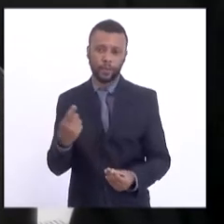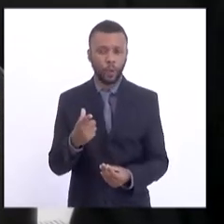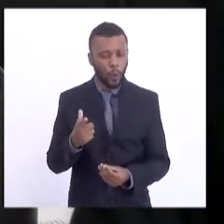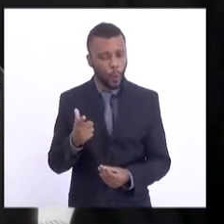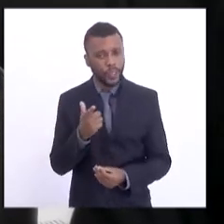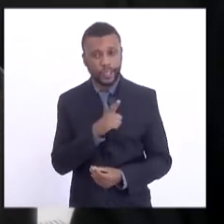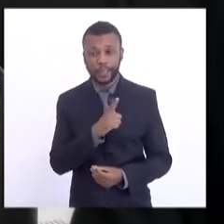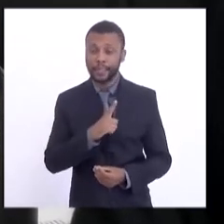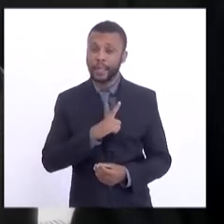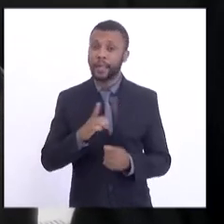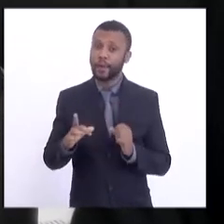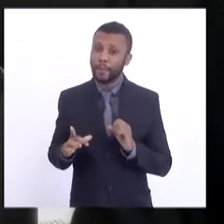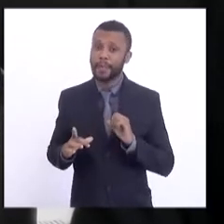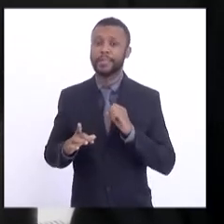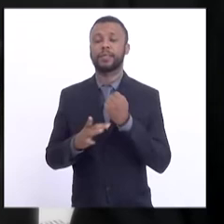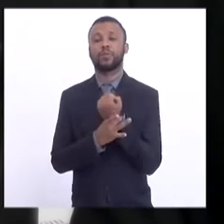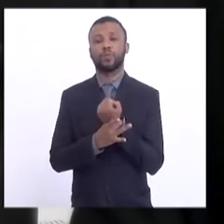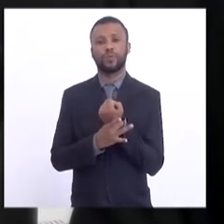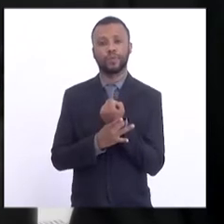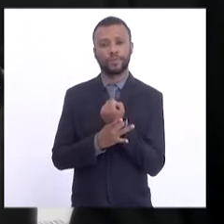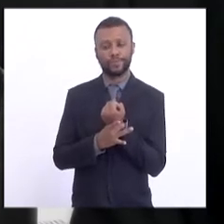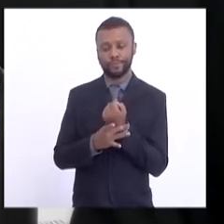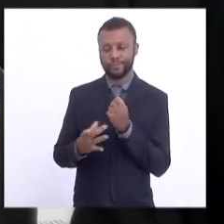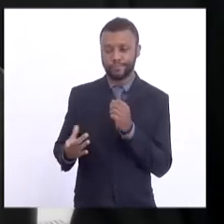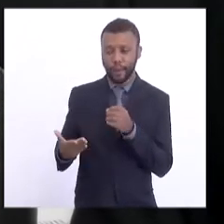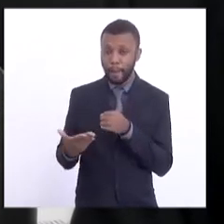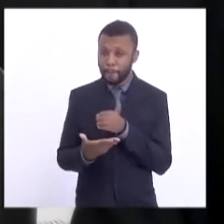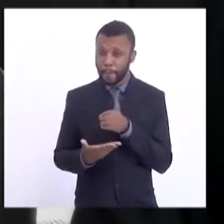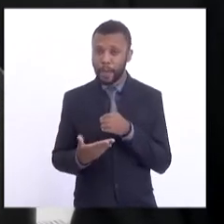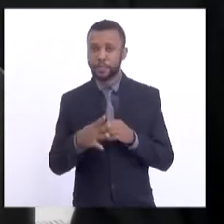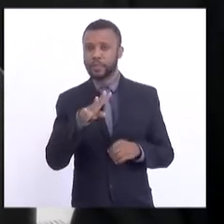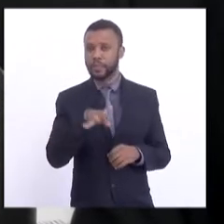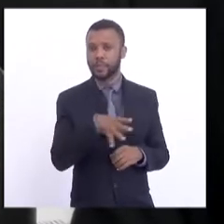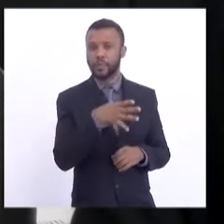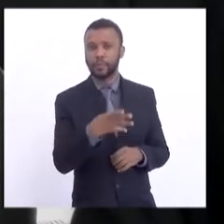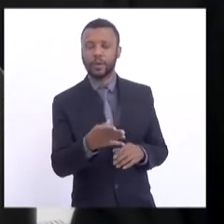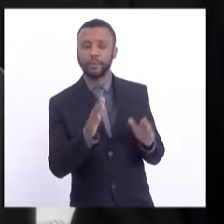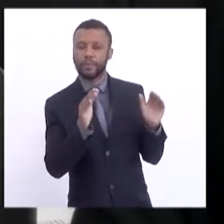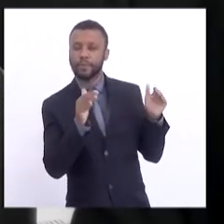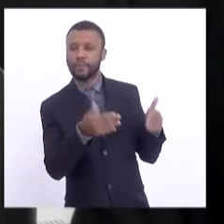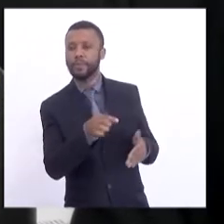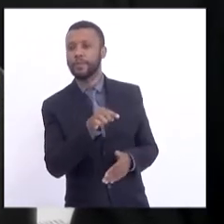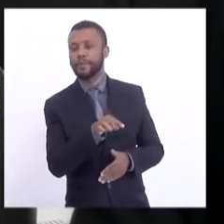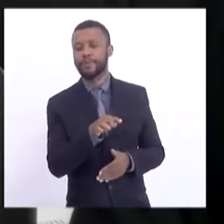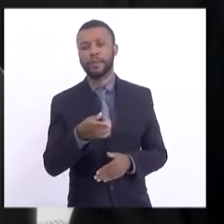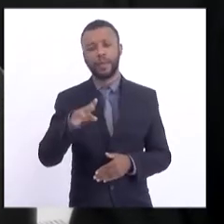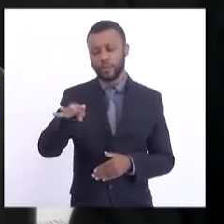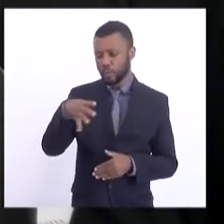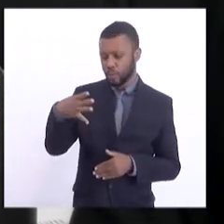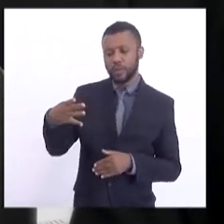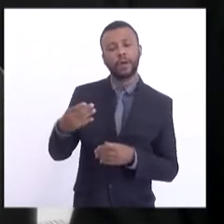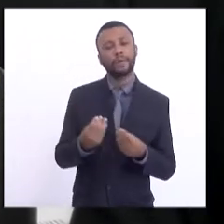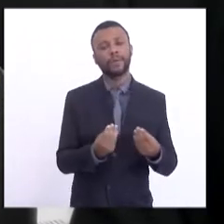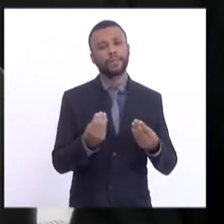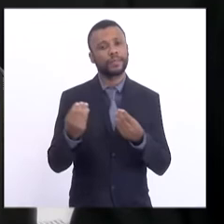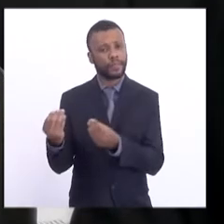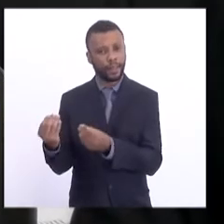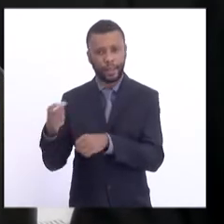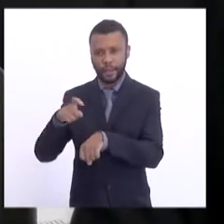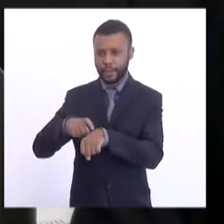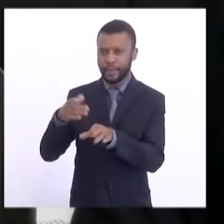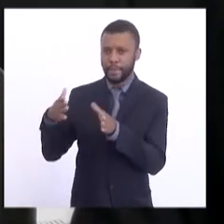dar algum nível de asseguração a esse programa Oi e esse cronograma de entregas ele